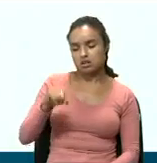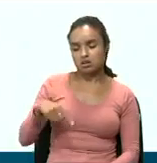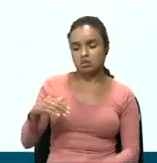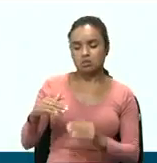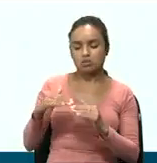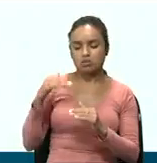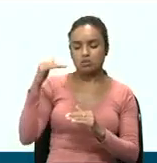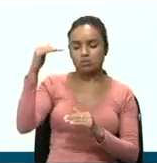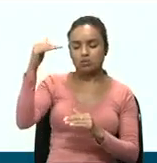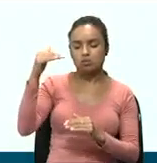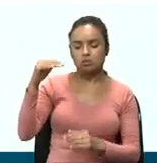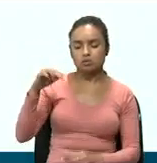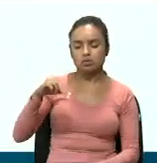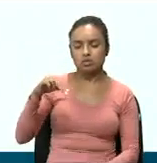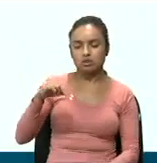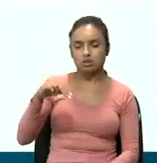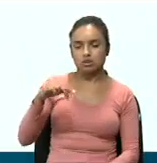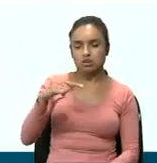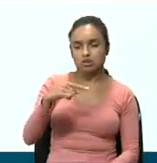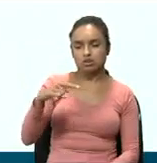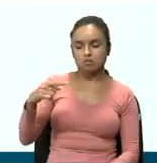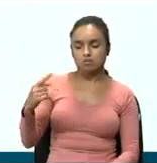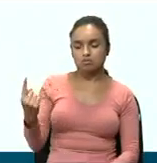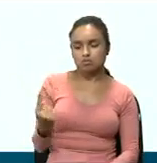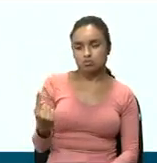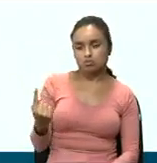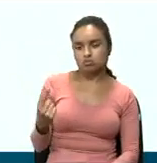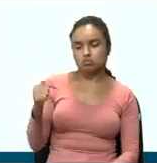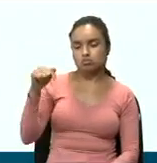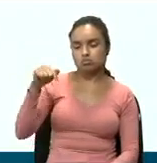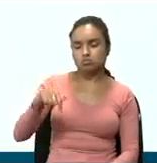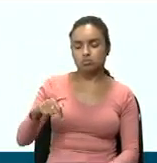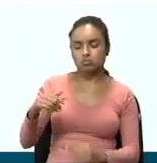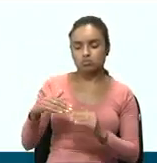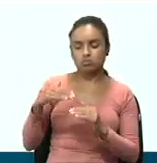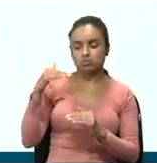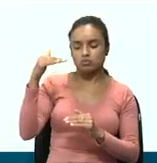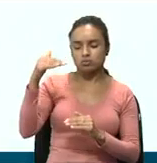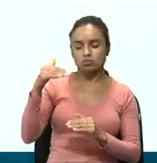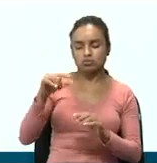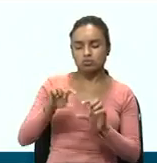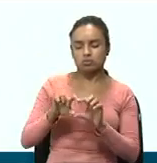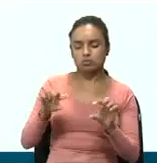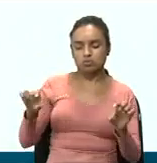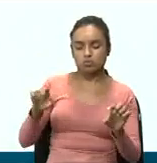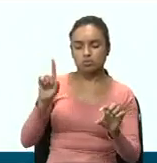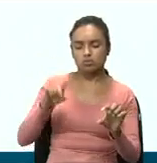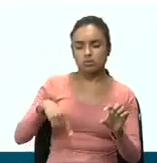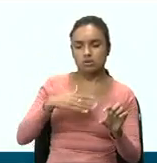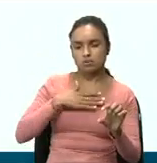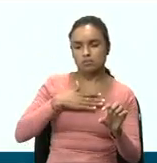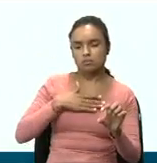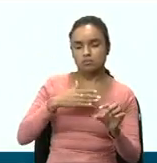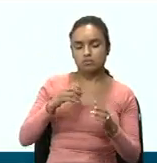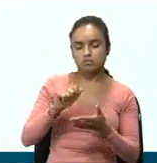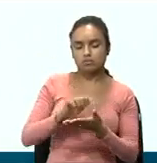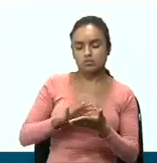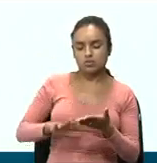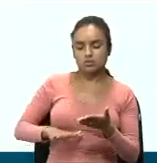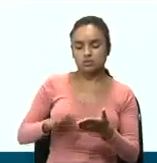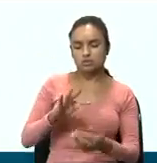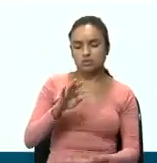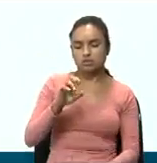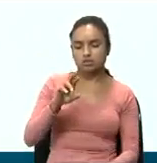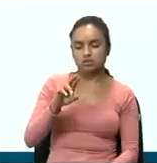a n-1, ok? Esse, então, seria, no caso, o meu termo geral. Mas, ao encontrar esse